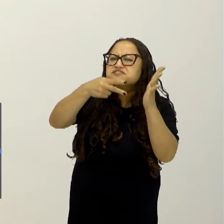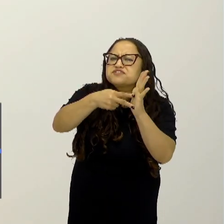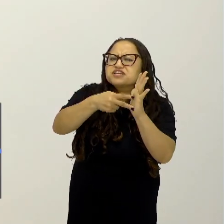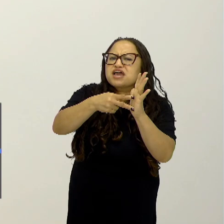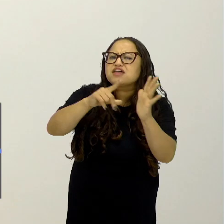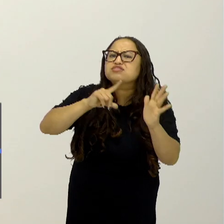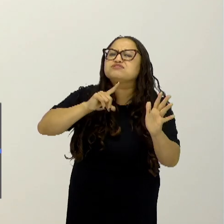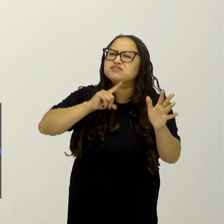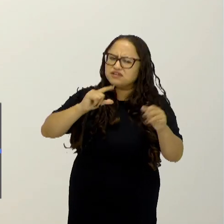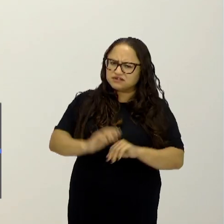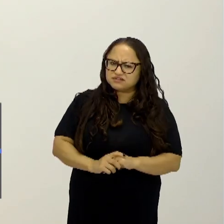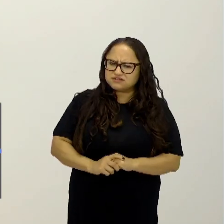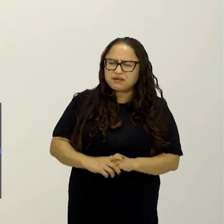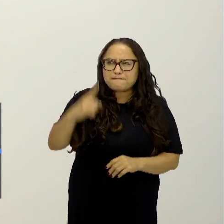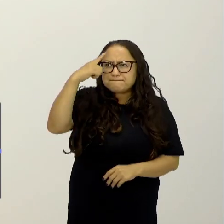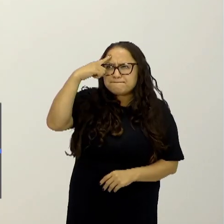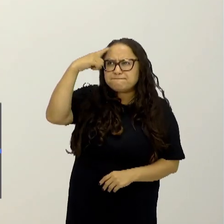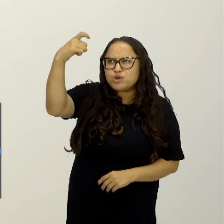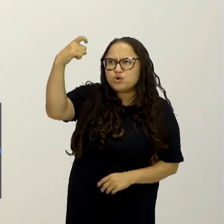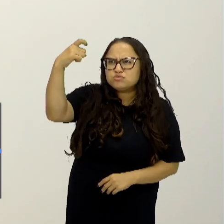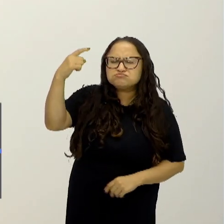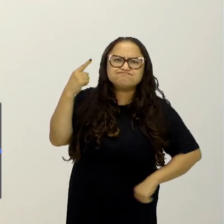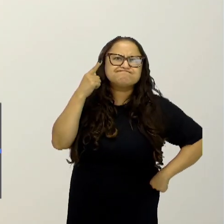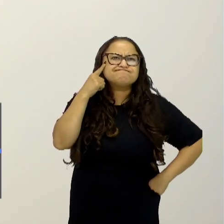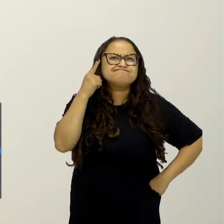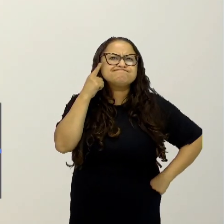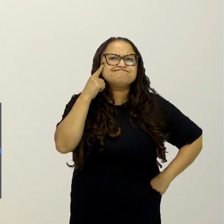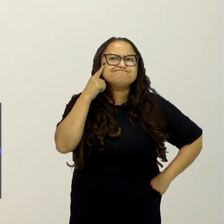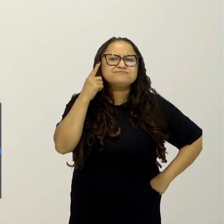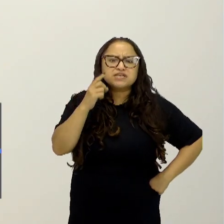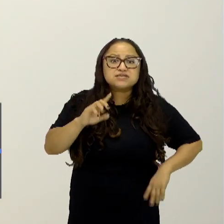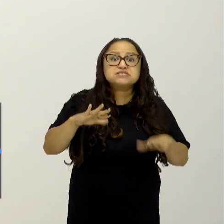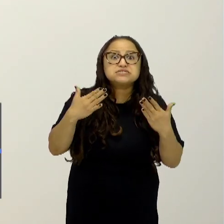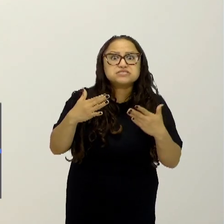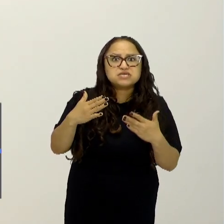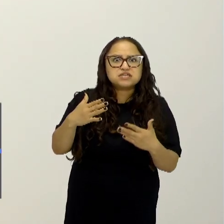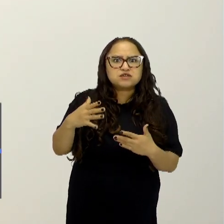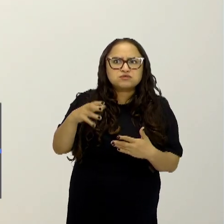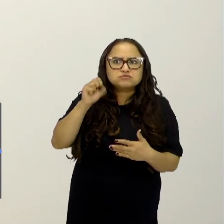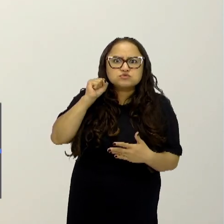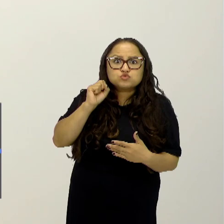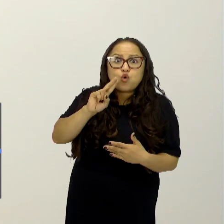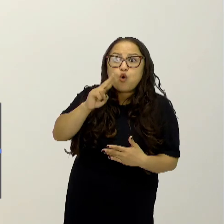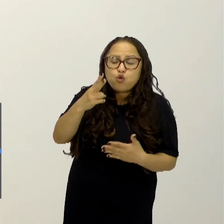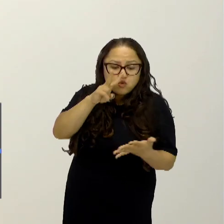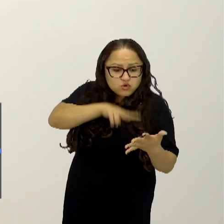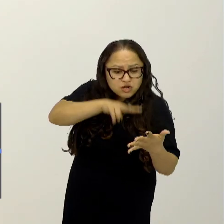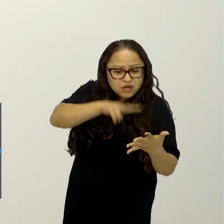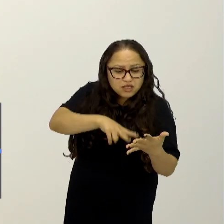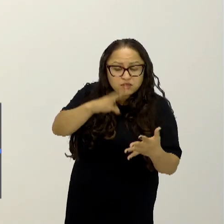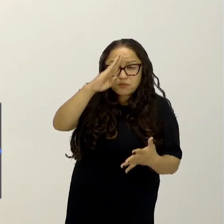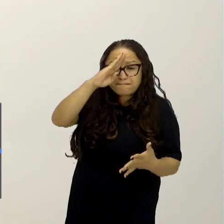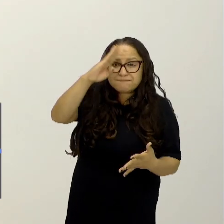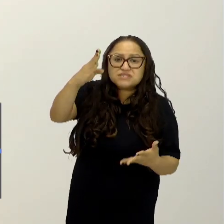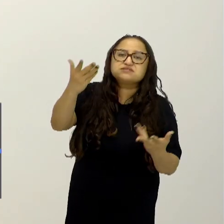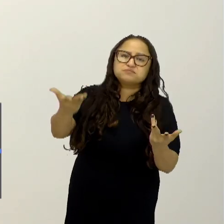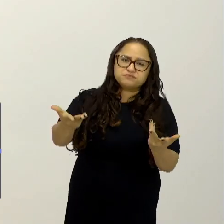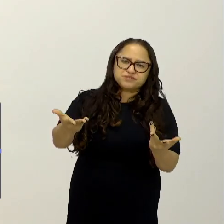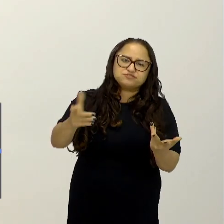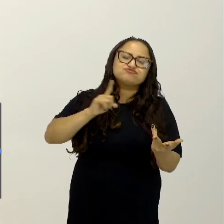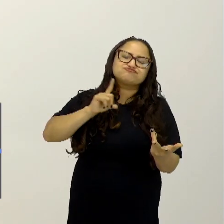traz? Qual a ideia que ela dá aqui na minha cabeça quando eu escuto essa palavra? Eu leio preferencialmente em lugar que